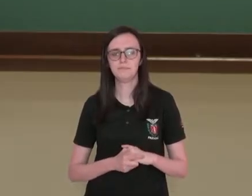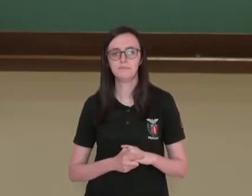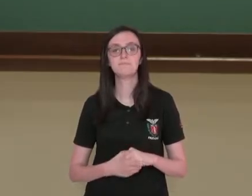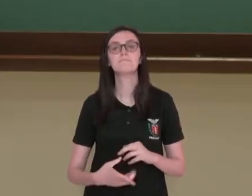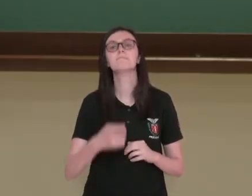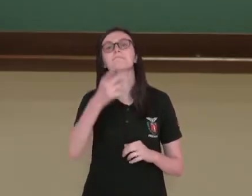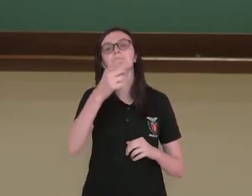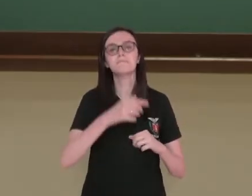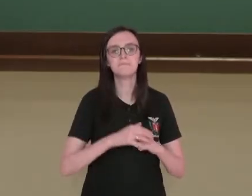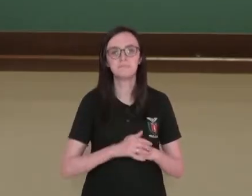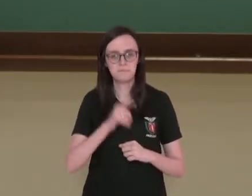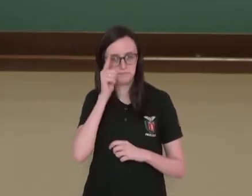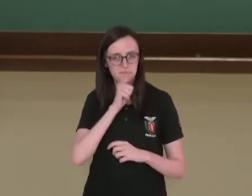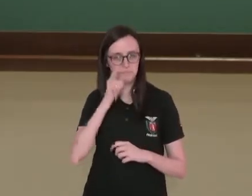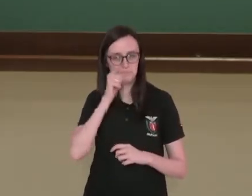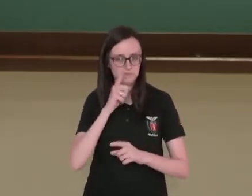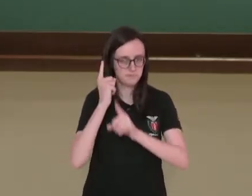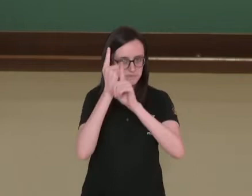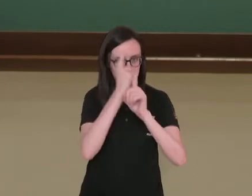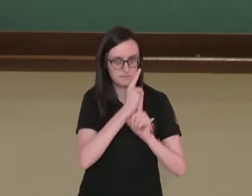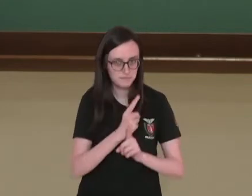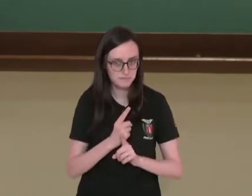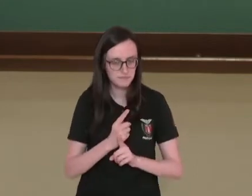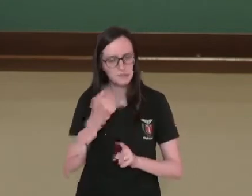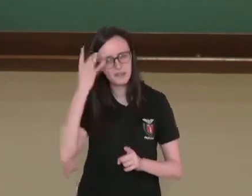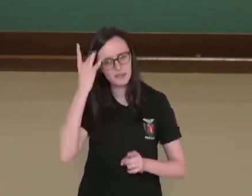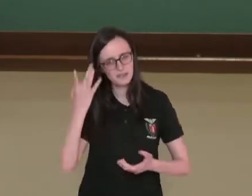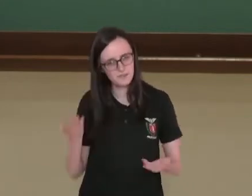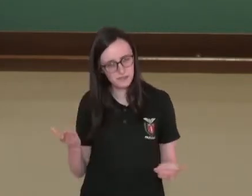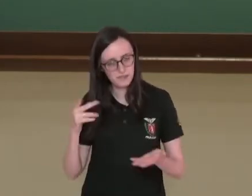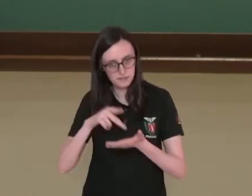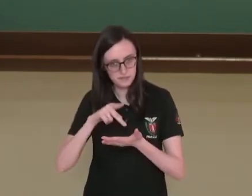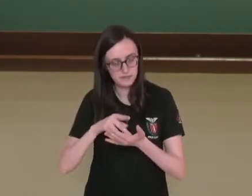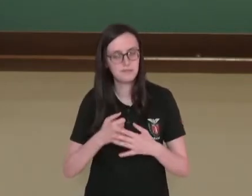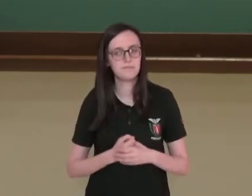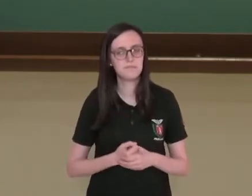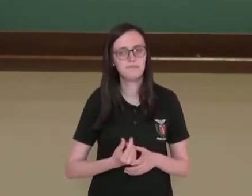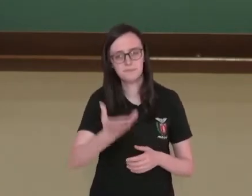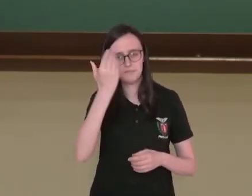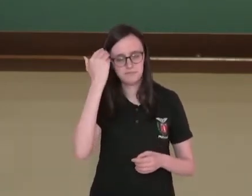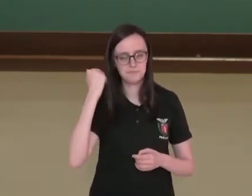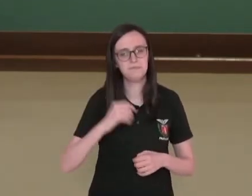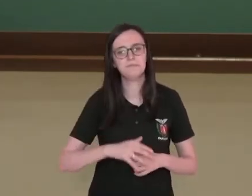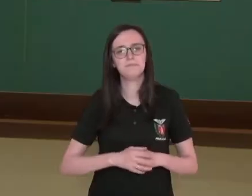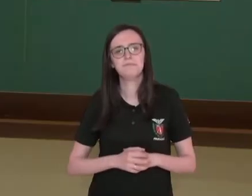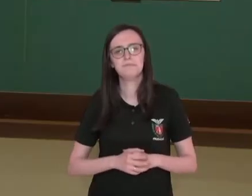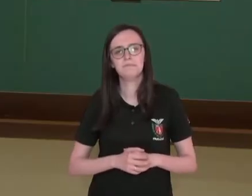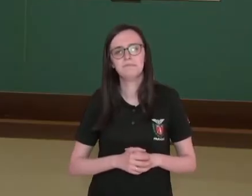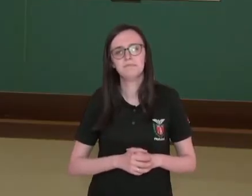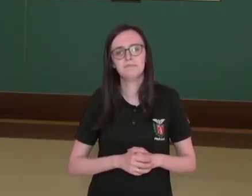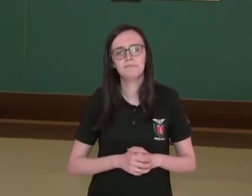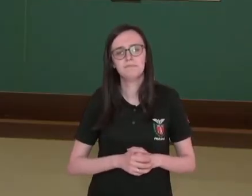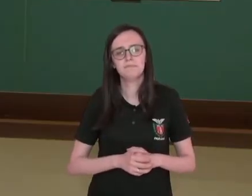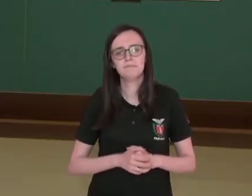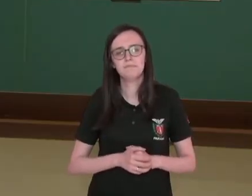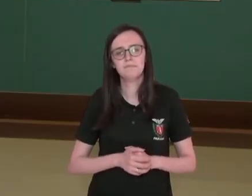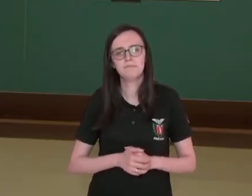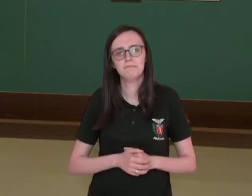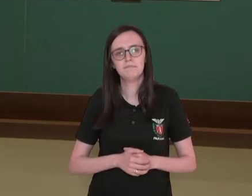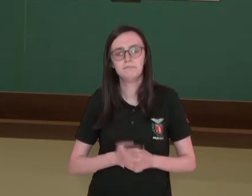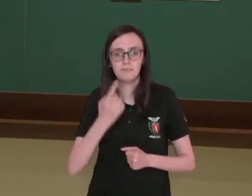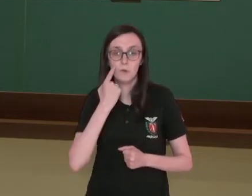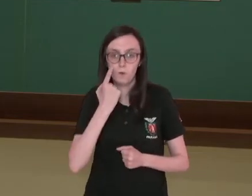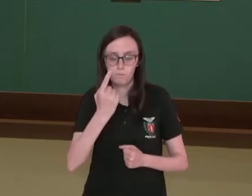E aí, gente, conseguiram identificar? Ah, ficou fácil, na verdade? Vamos verificar aqui comigo, então. Olha só.